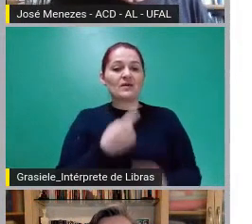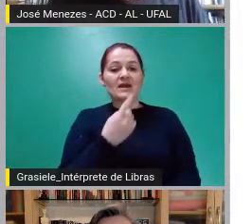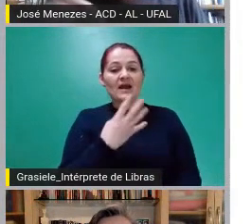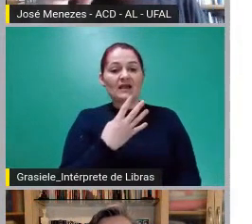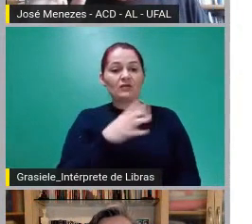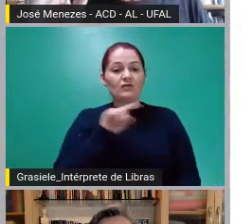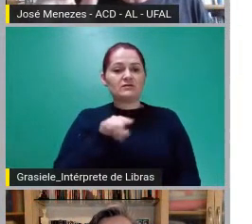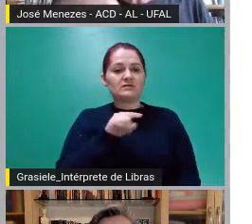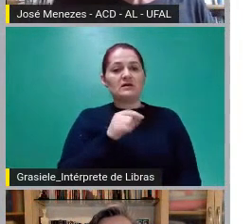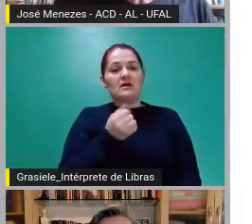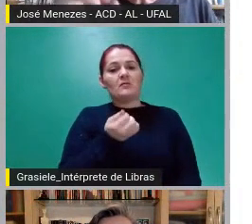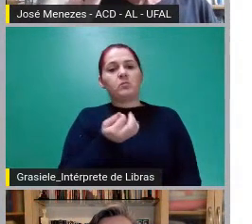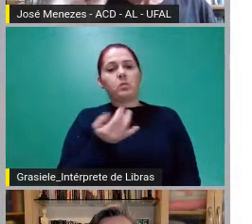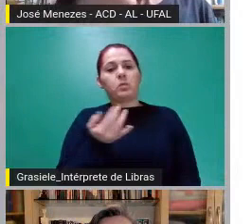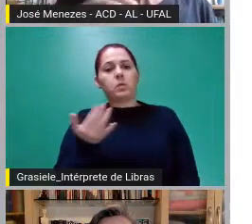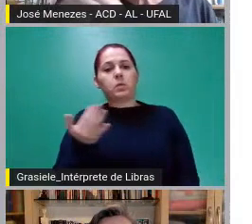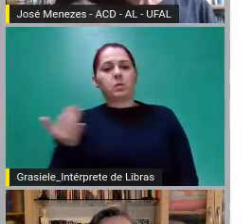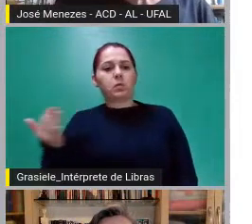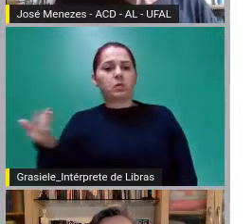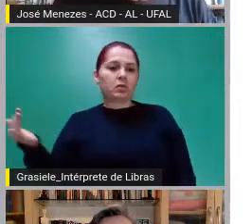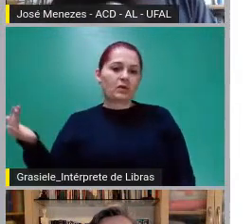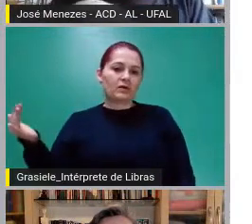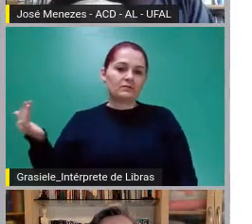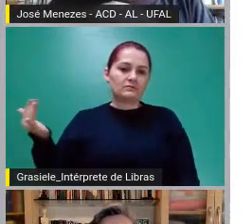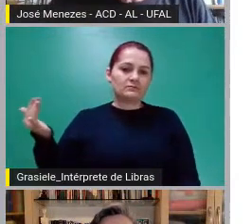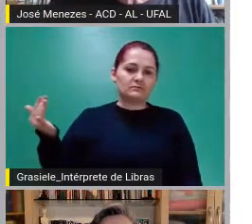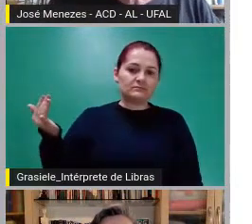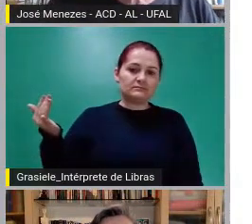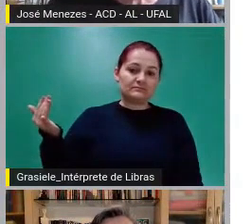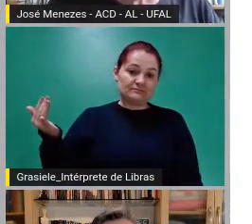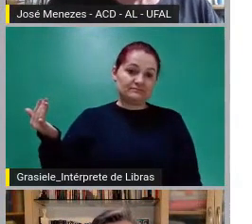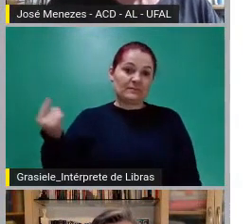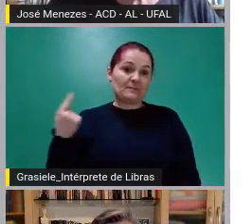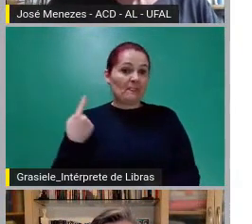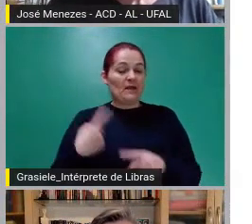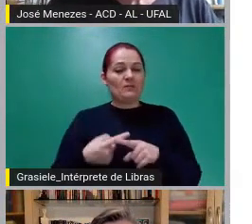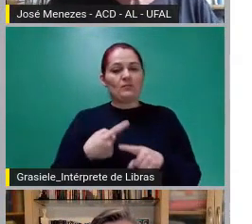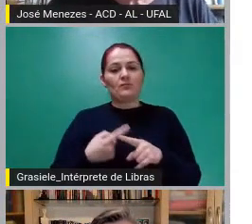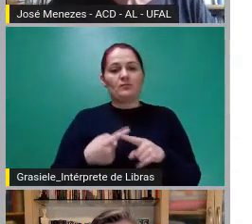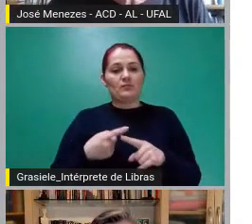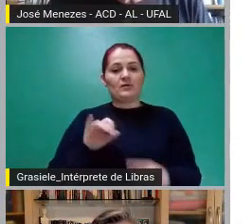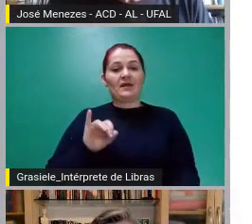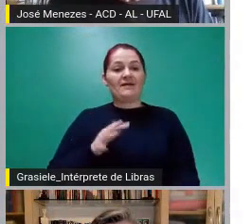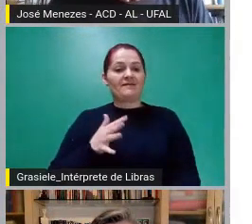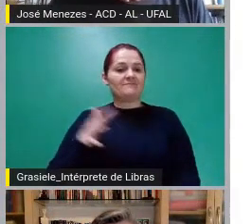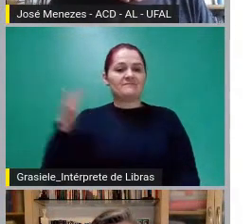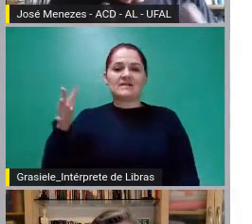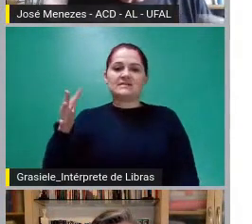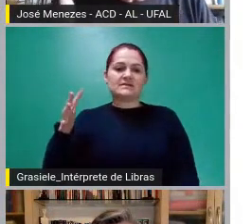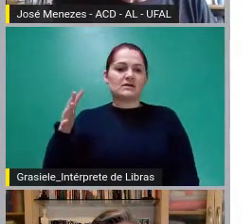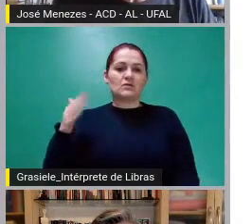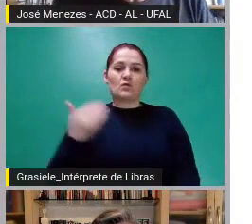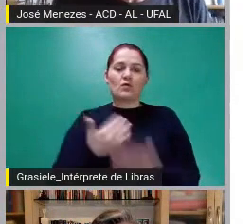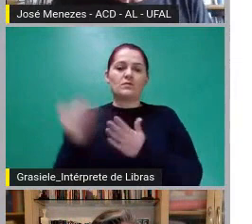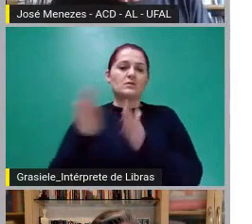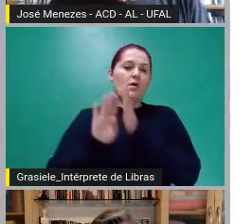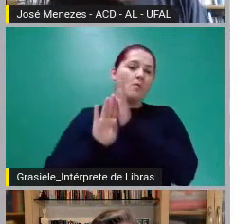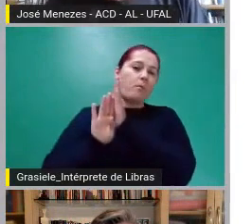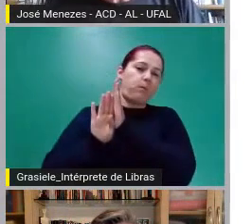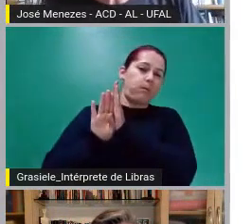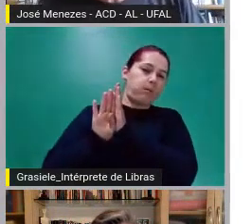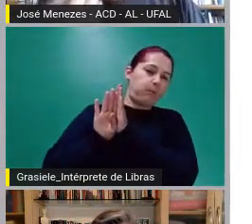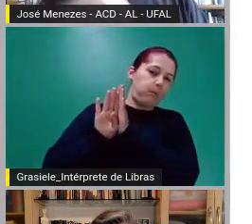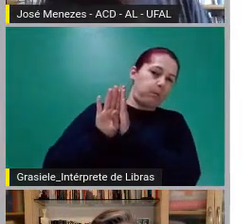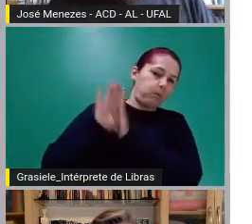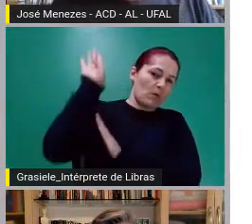regime militar, a inflação veio de forma avassaladora. E ela pega